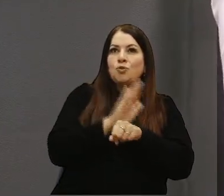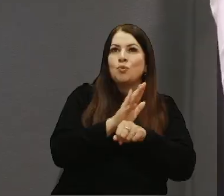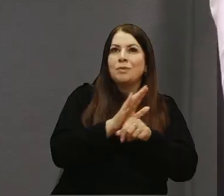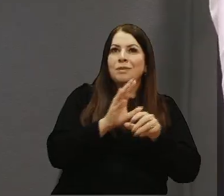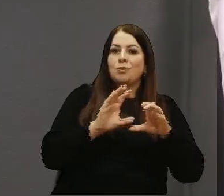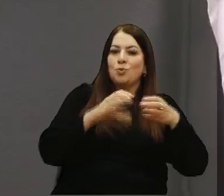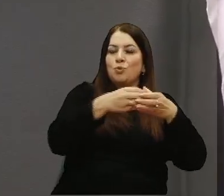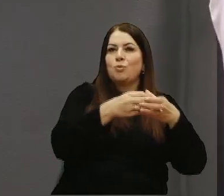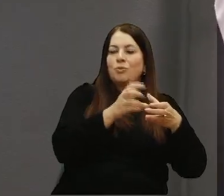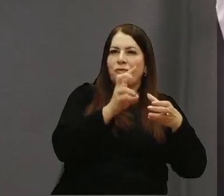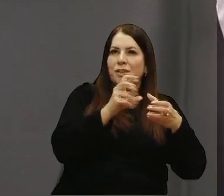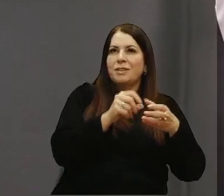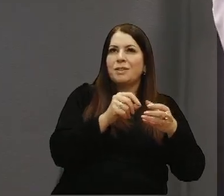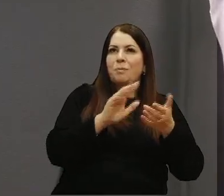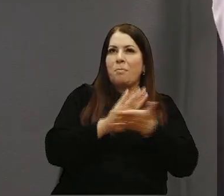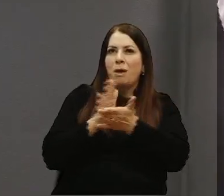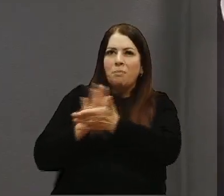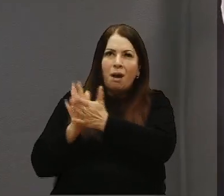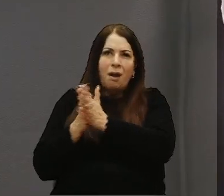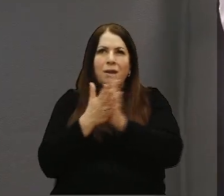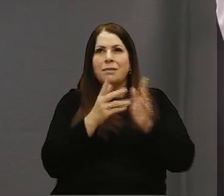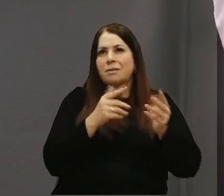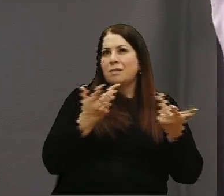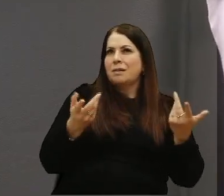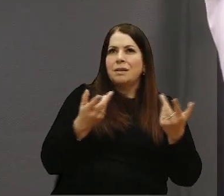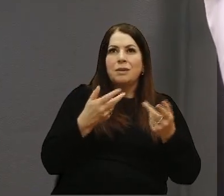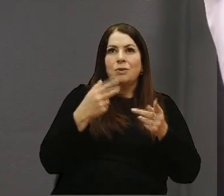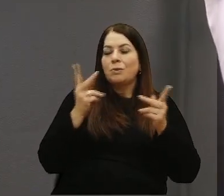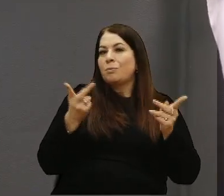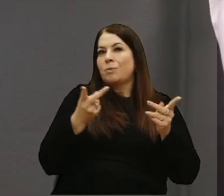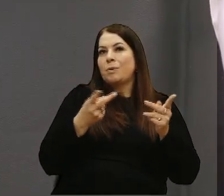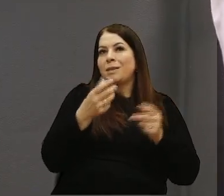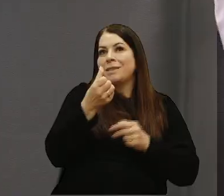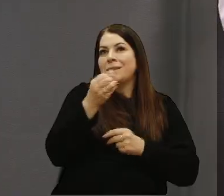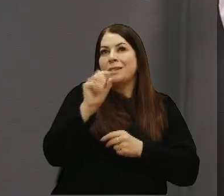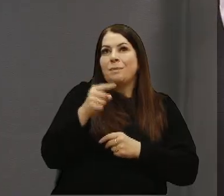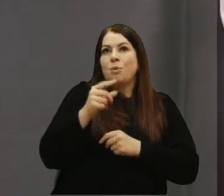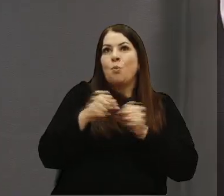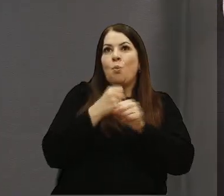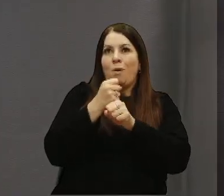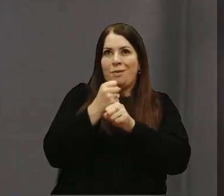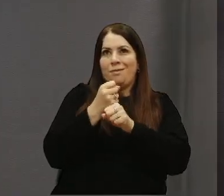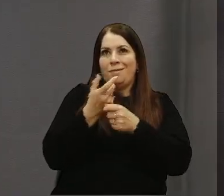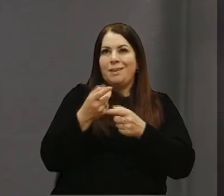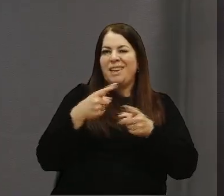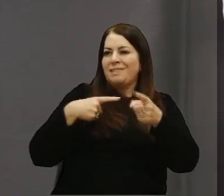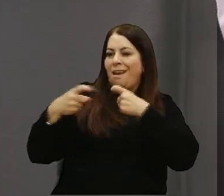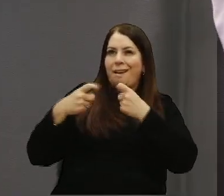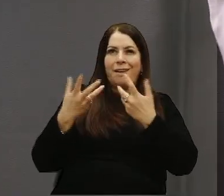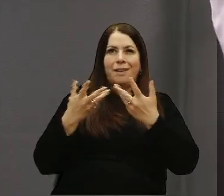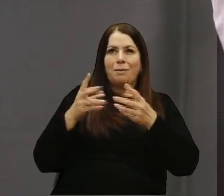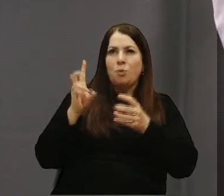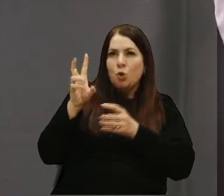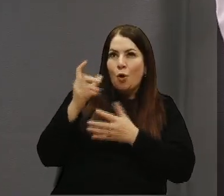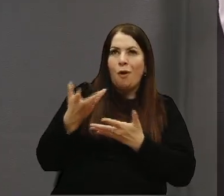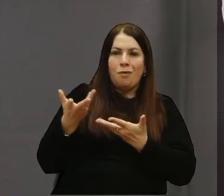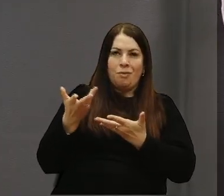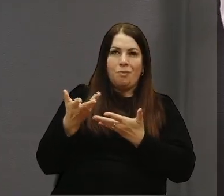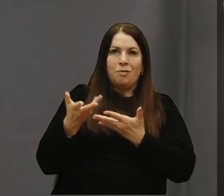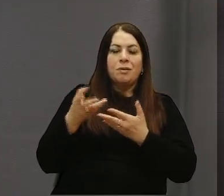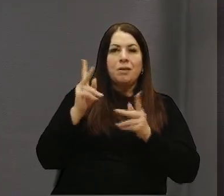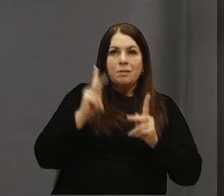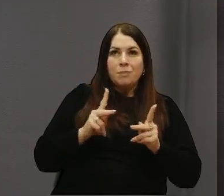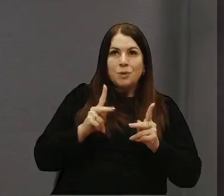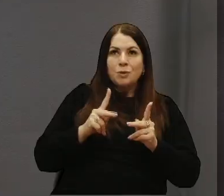leva para homicídios, onde a gente tem mais mortes que qualquer guerra no mundo, cerca de 60 mil ao ano. E essas guerras geradas por drogas, né? Que o